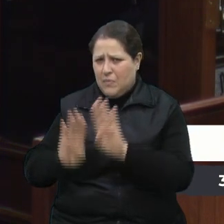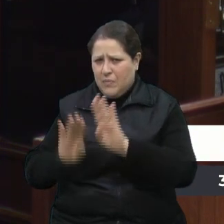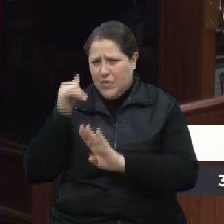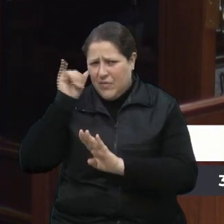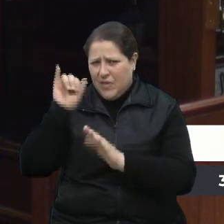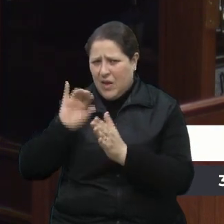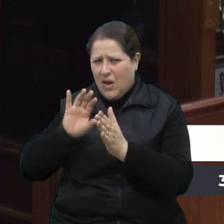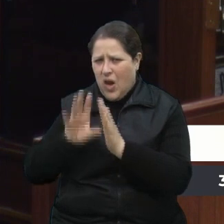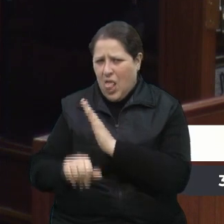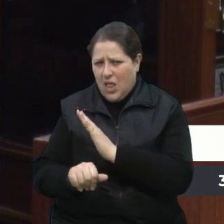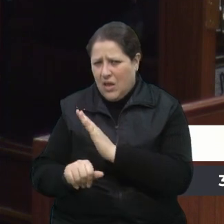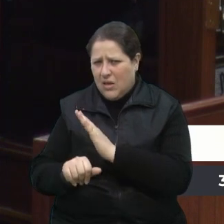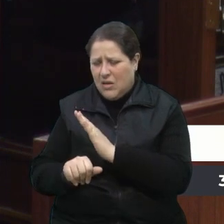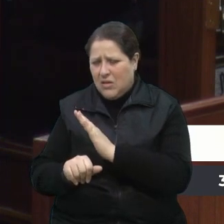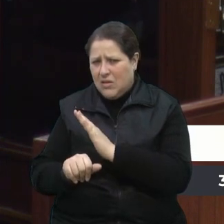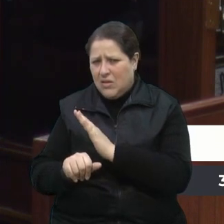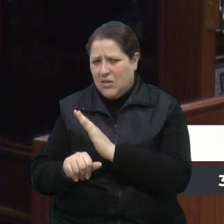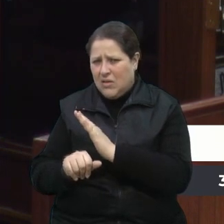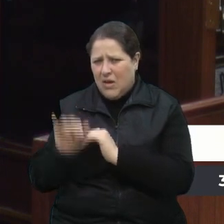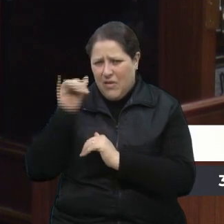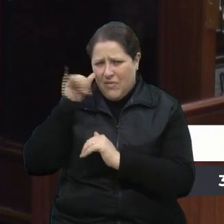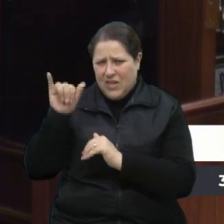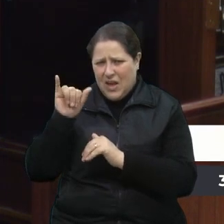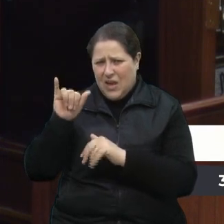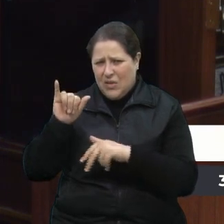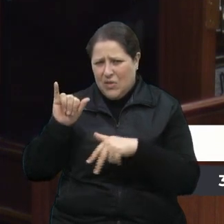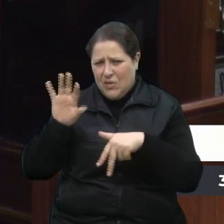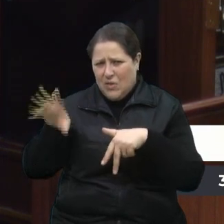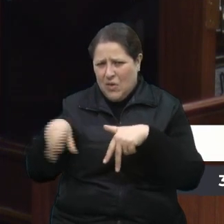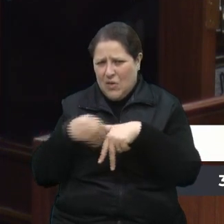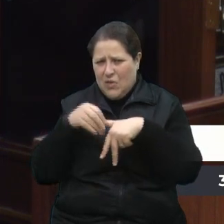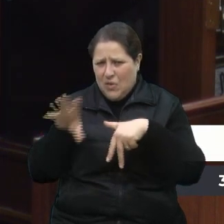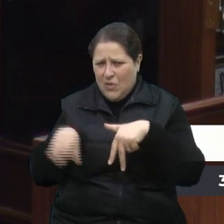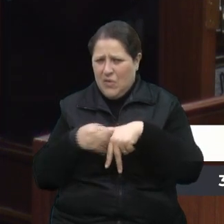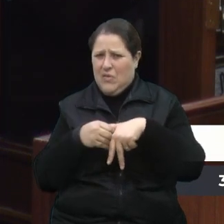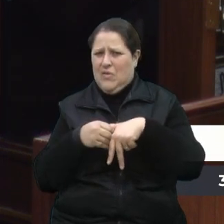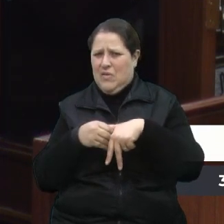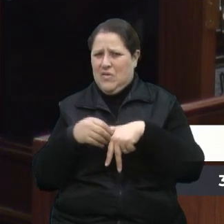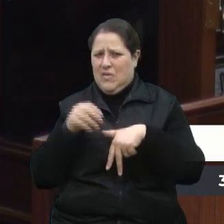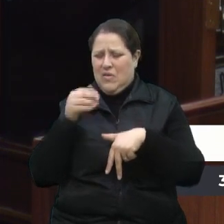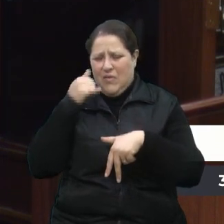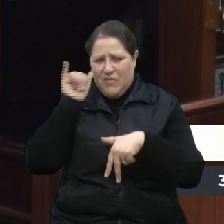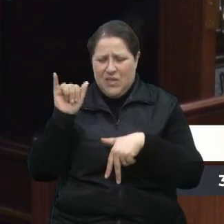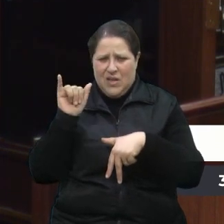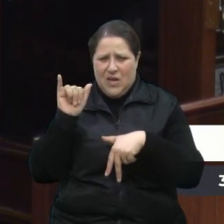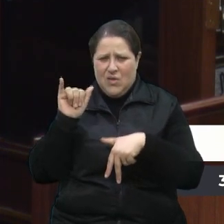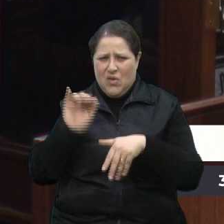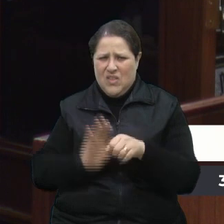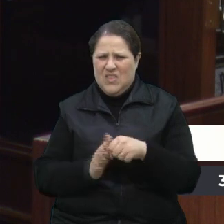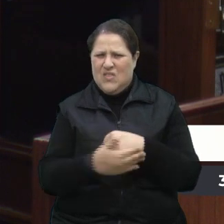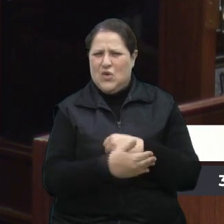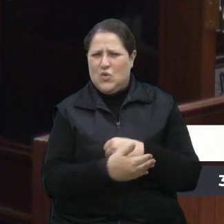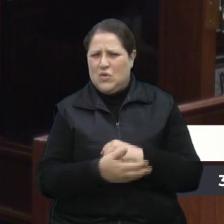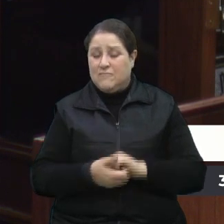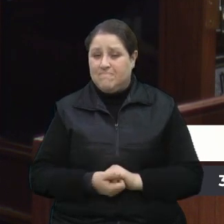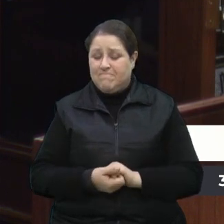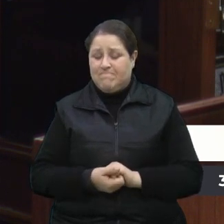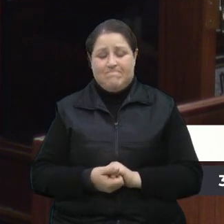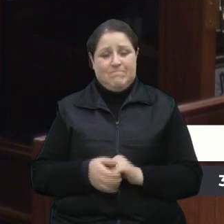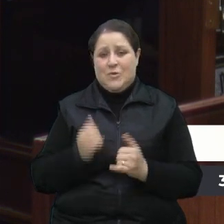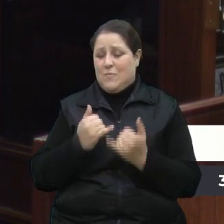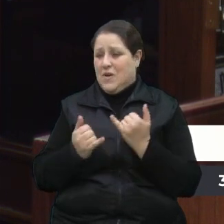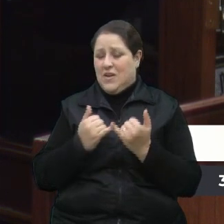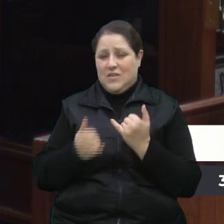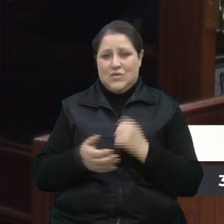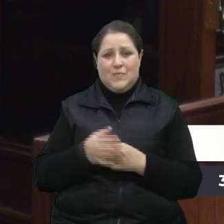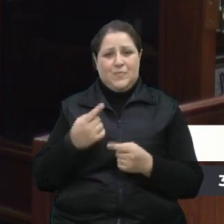evitar a corrupção evitar os desviam não me parece né não me parece porque Eles